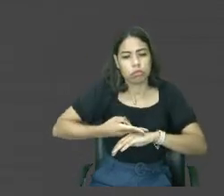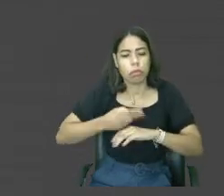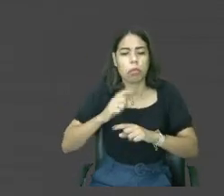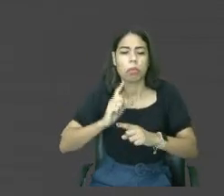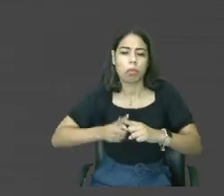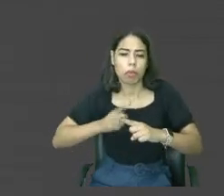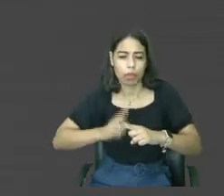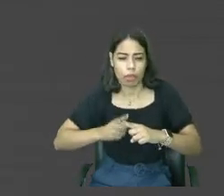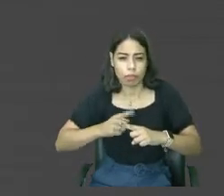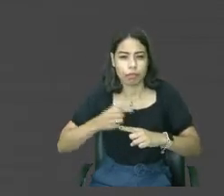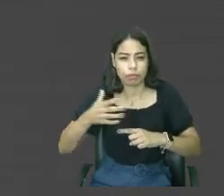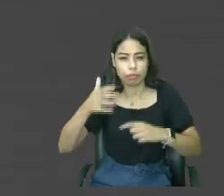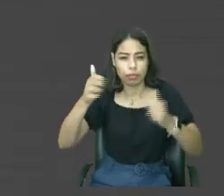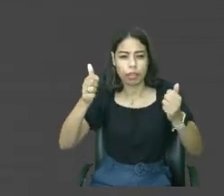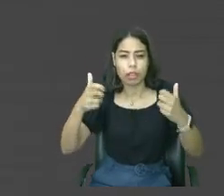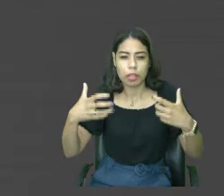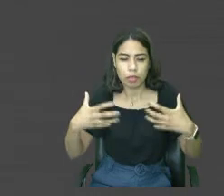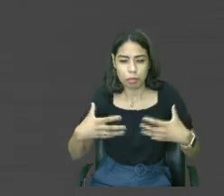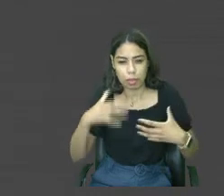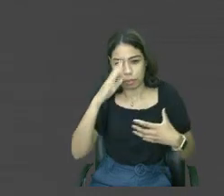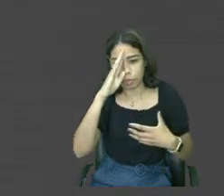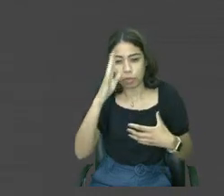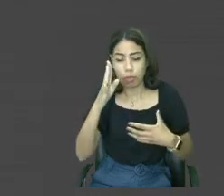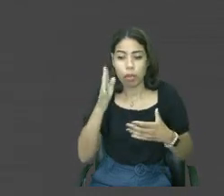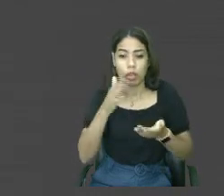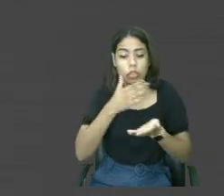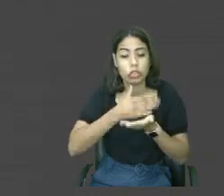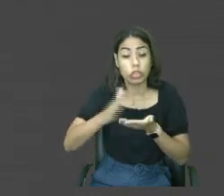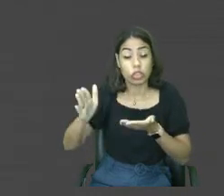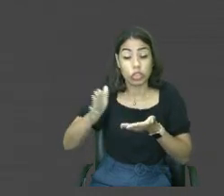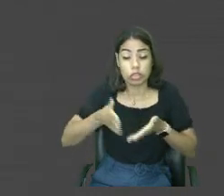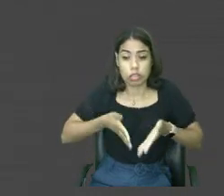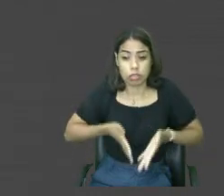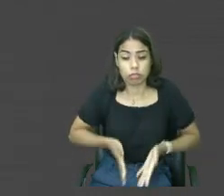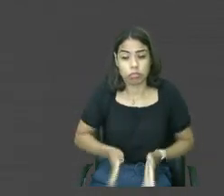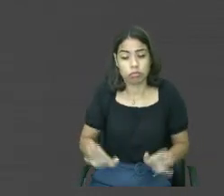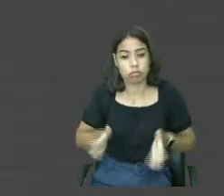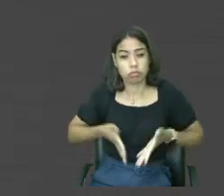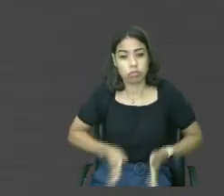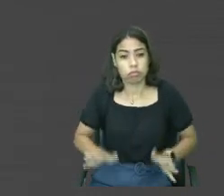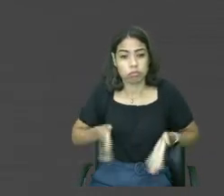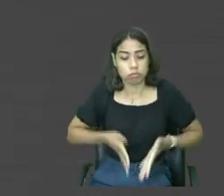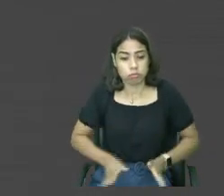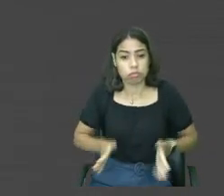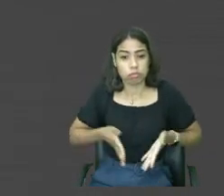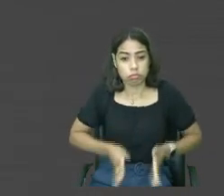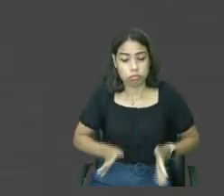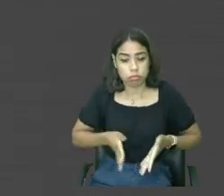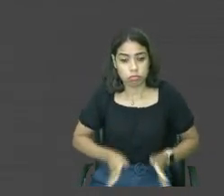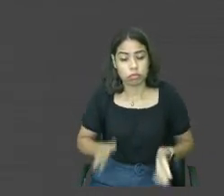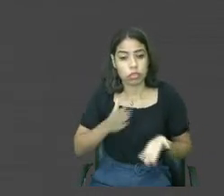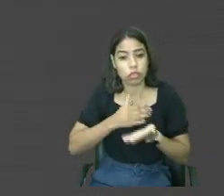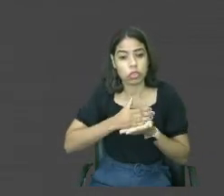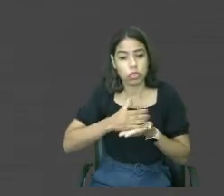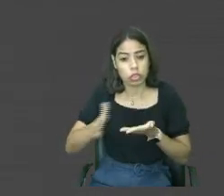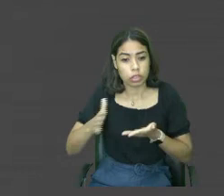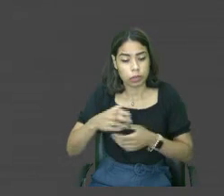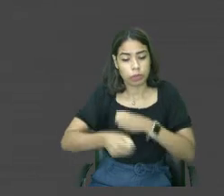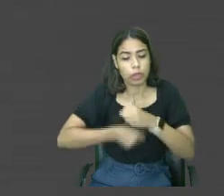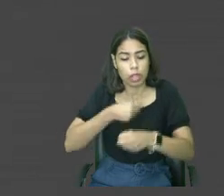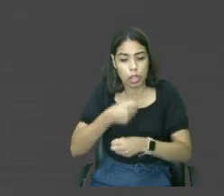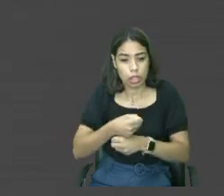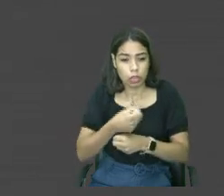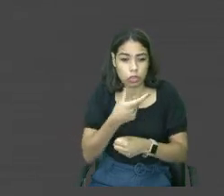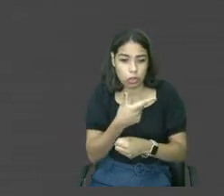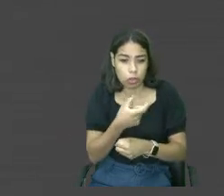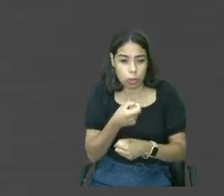informação, a gente exclui os partos, né? De todas as internações, a gente exclui os partos. Tivemos em 2021,